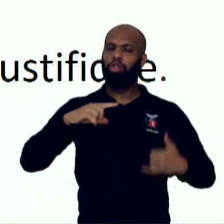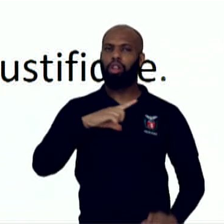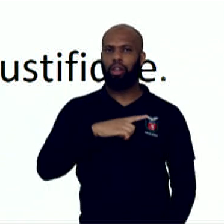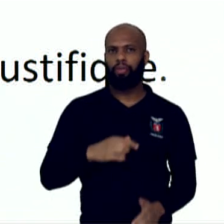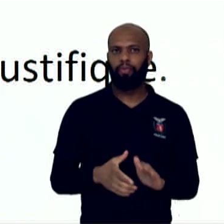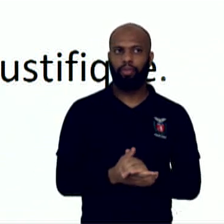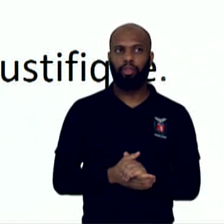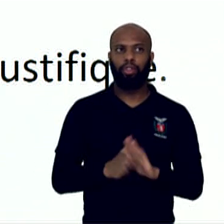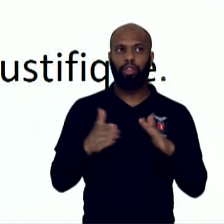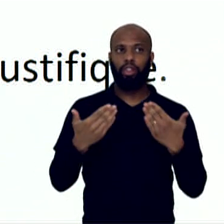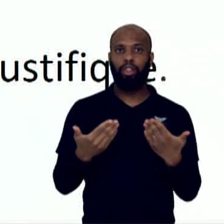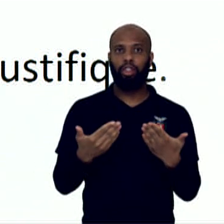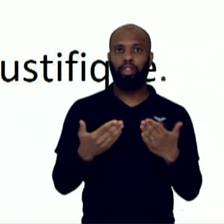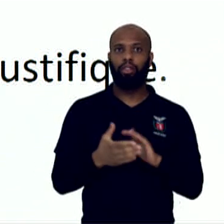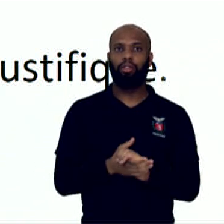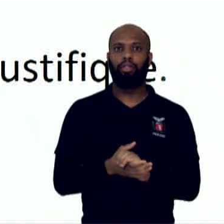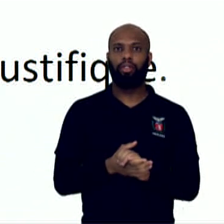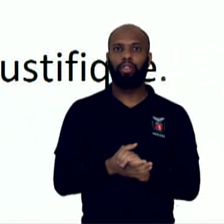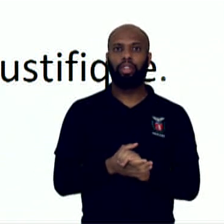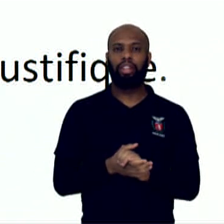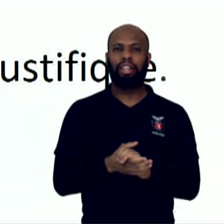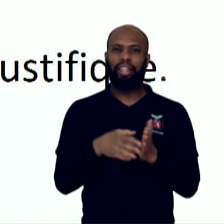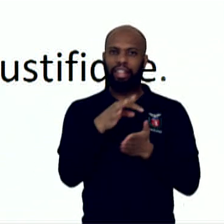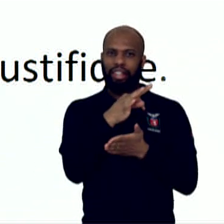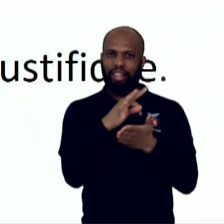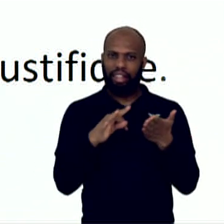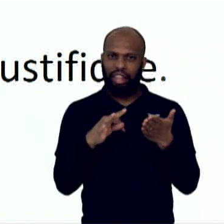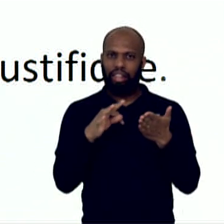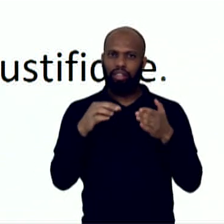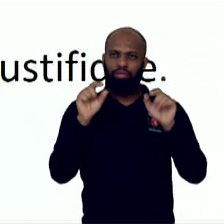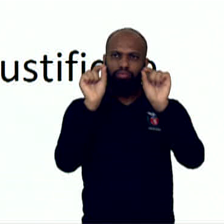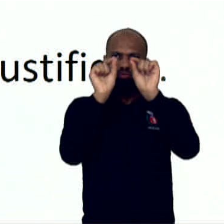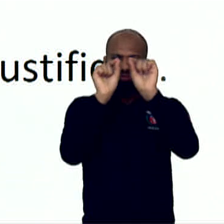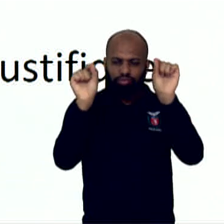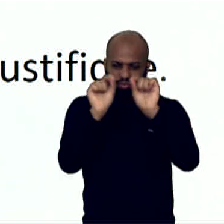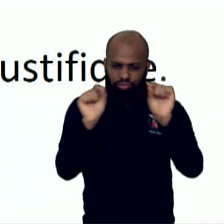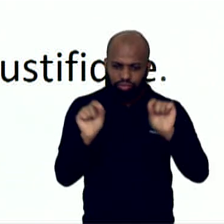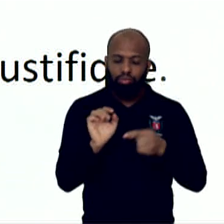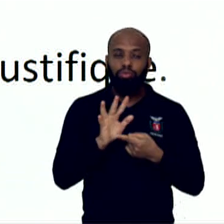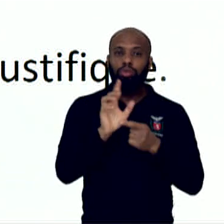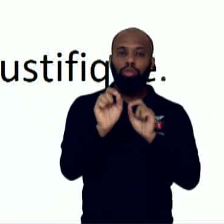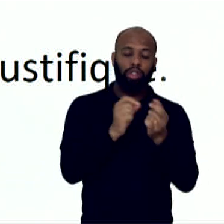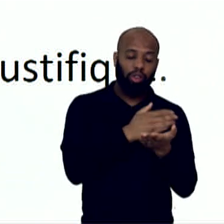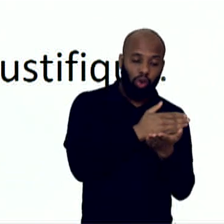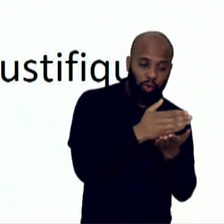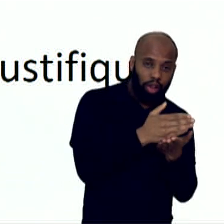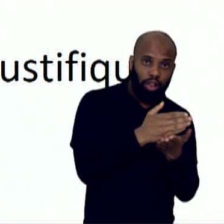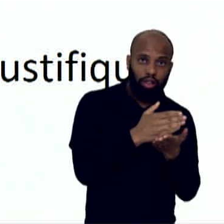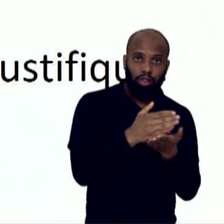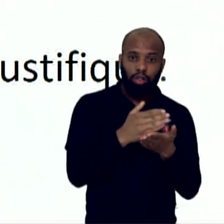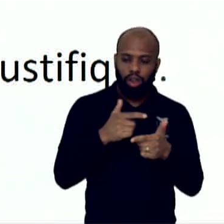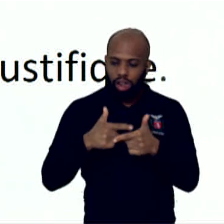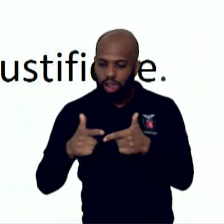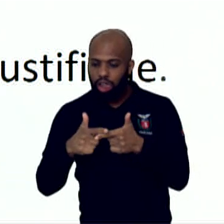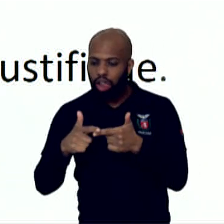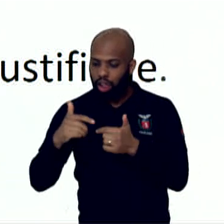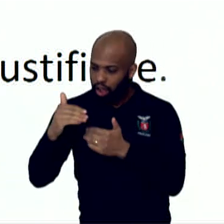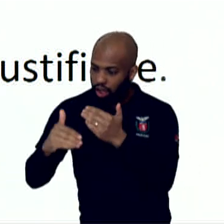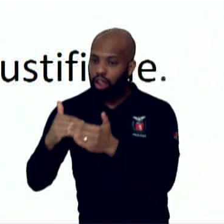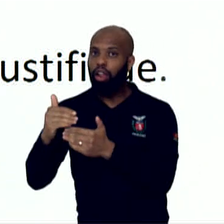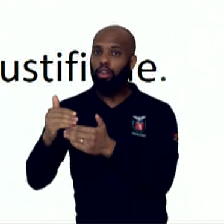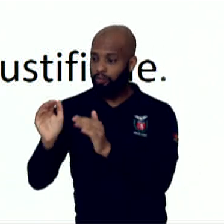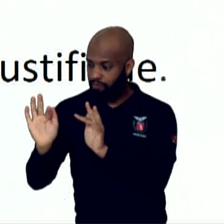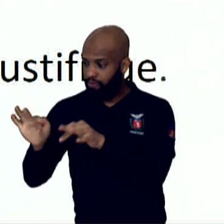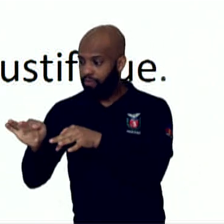trecho sublinhado representa que parte da narrativa? É a situação inicial? É o conflito? É o